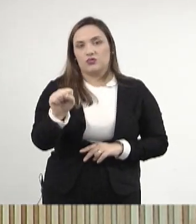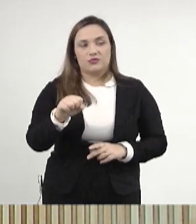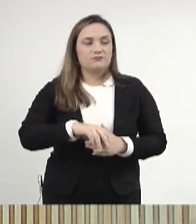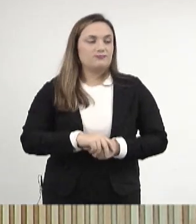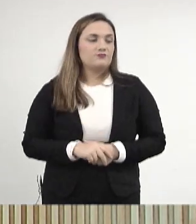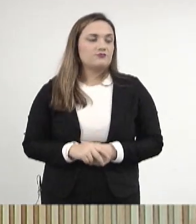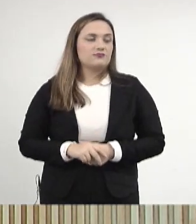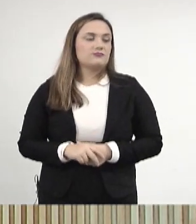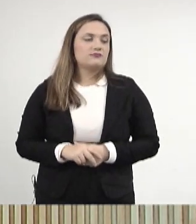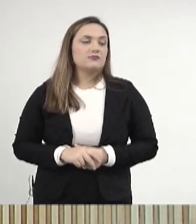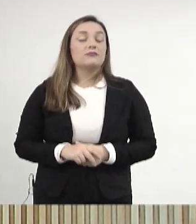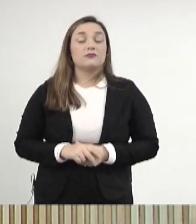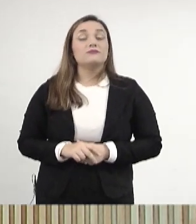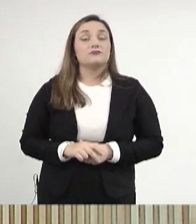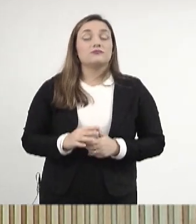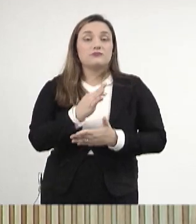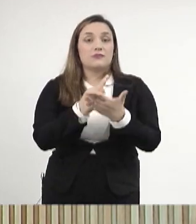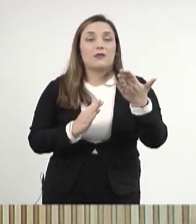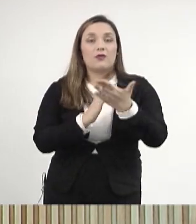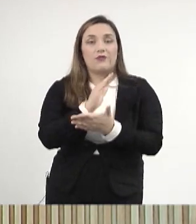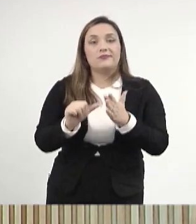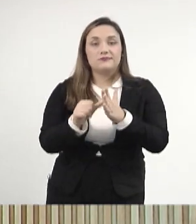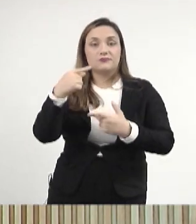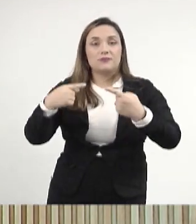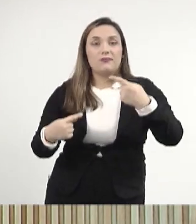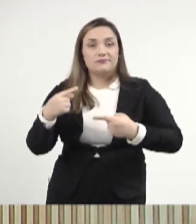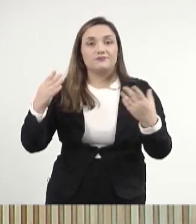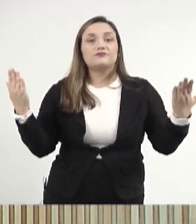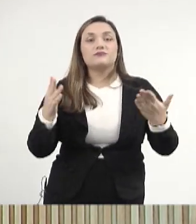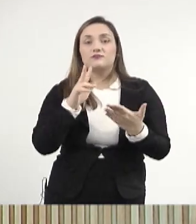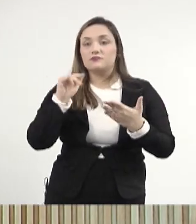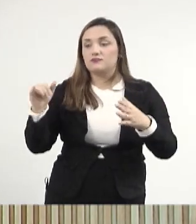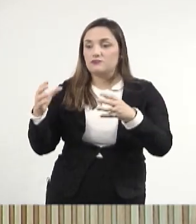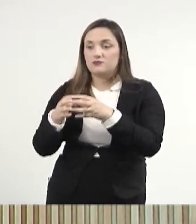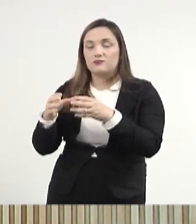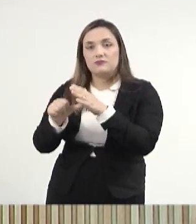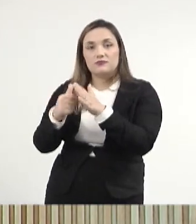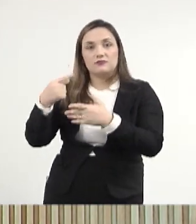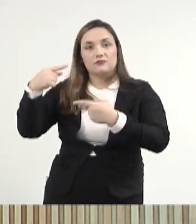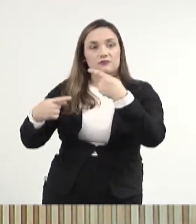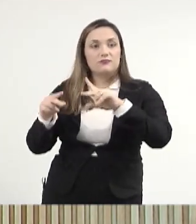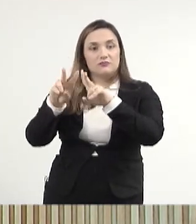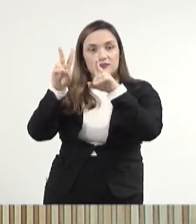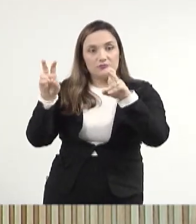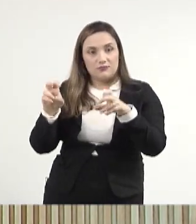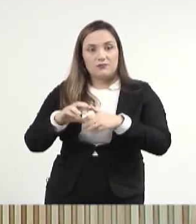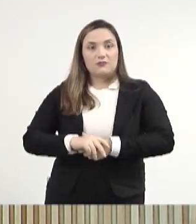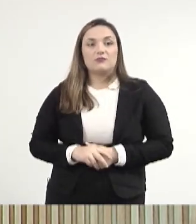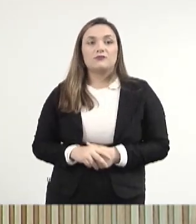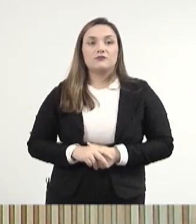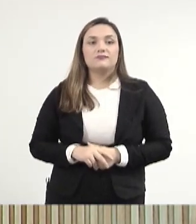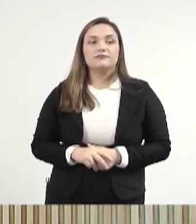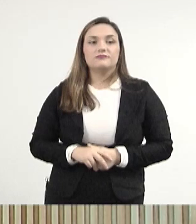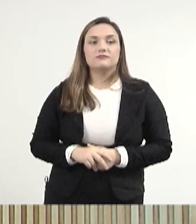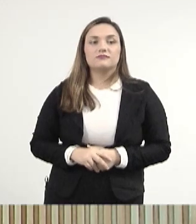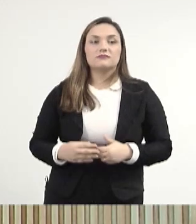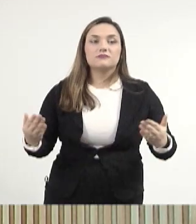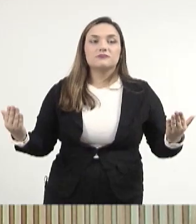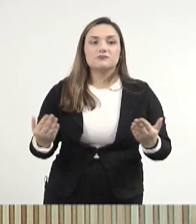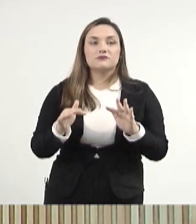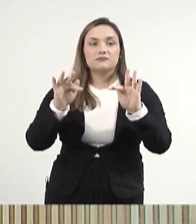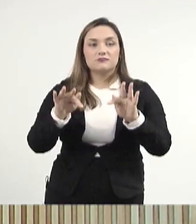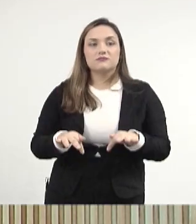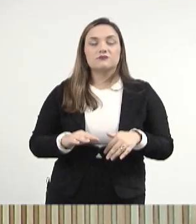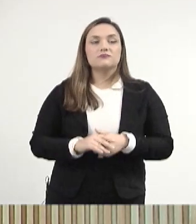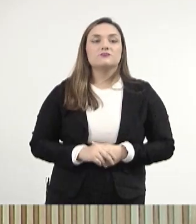3.978. Matéria aprovada em primeira discussão vai para análise das comissões de mérito. E, por fim,